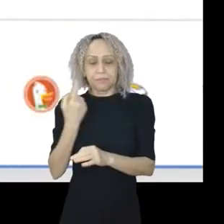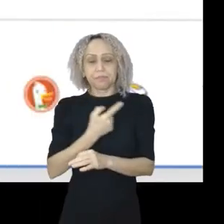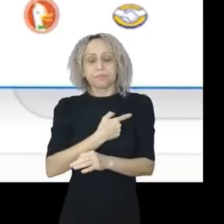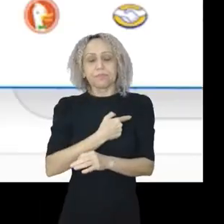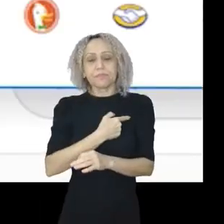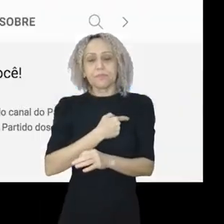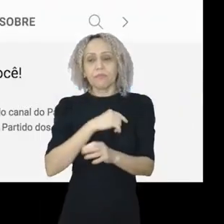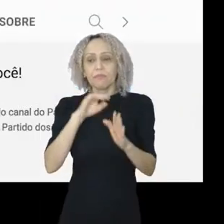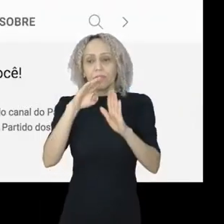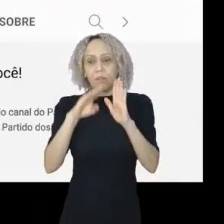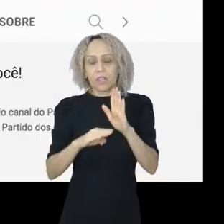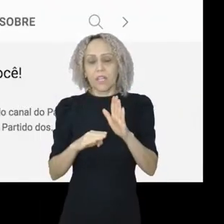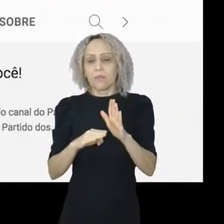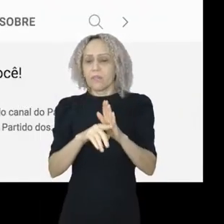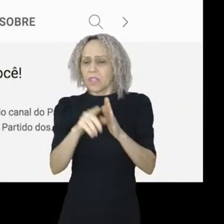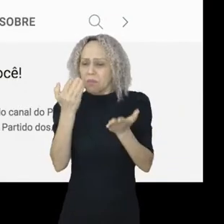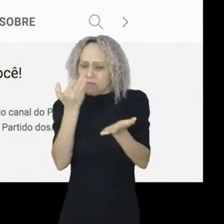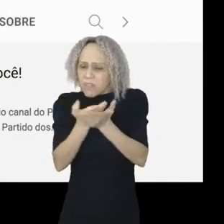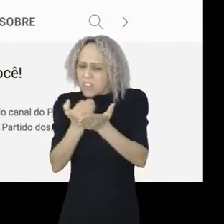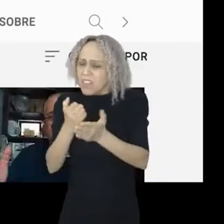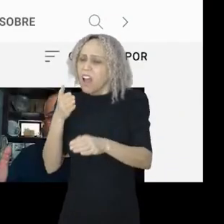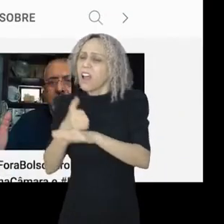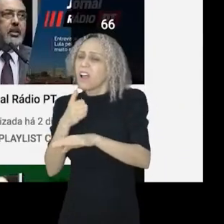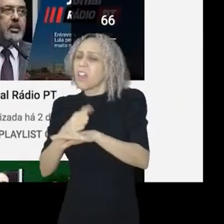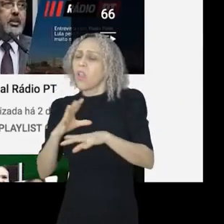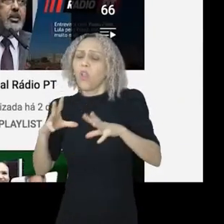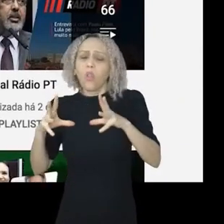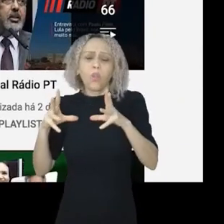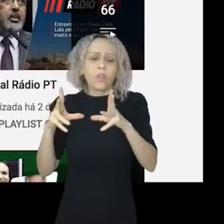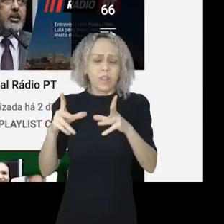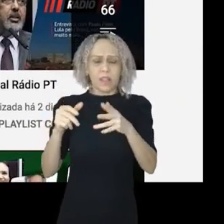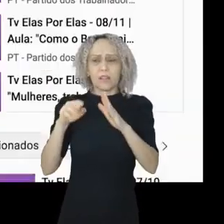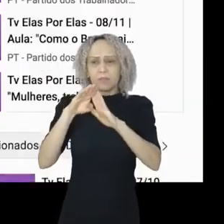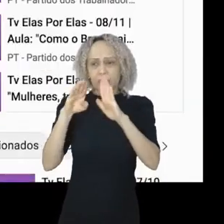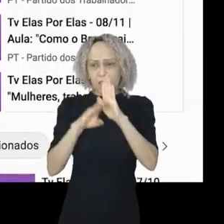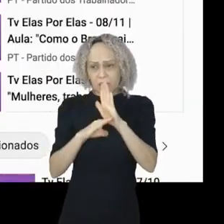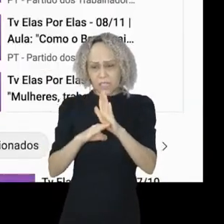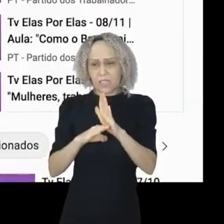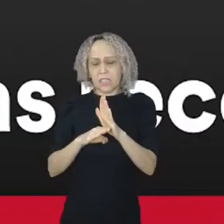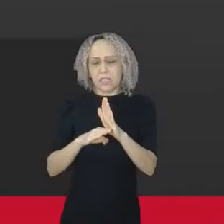acessar todas as aulas da playlist TV Elas por Elas Formação no canal